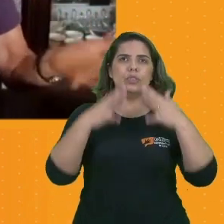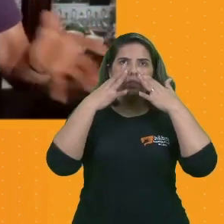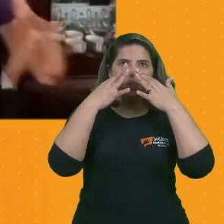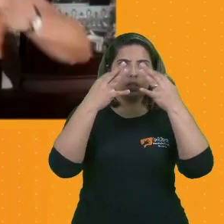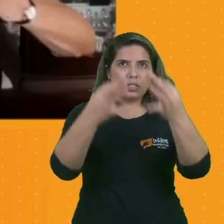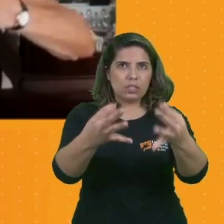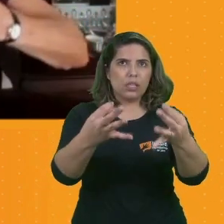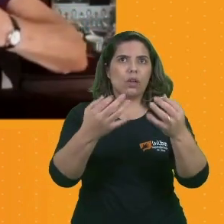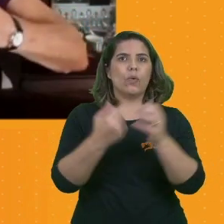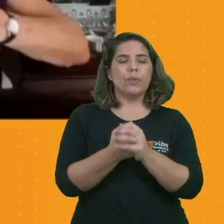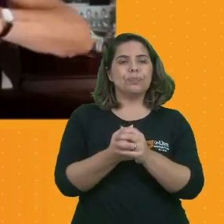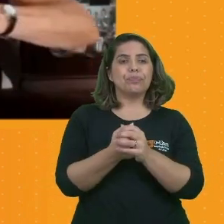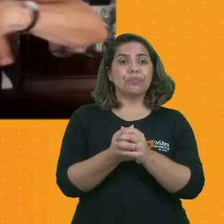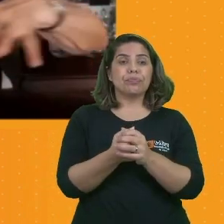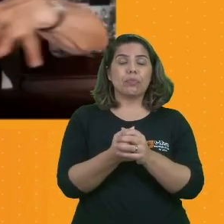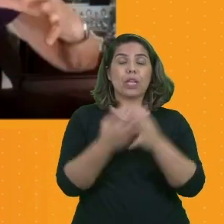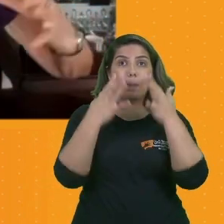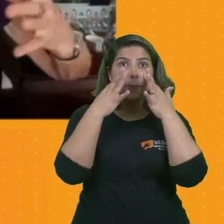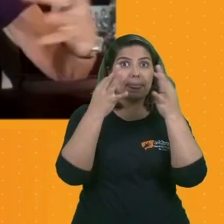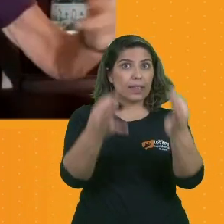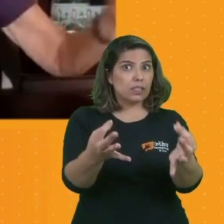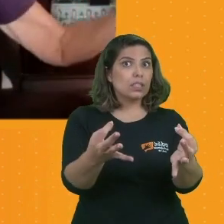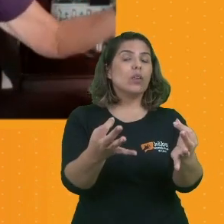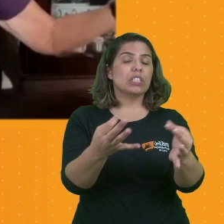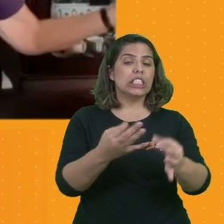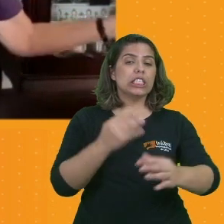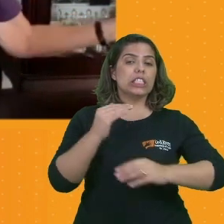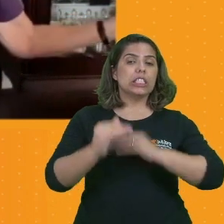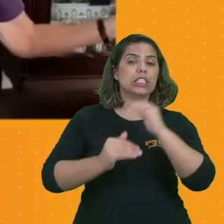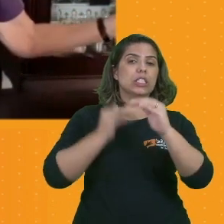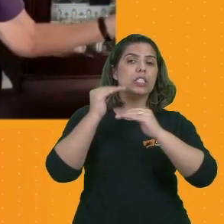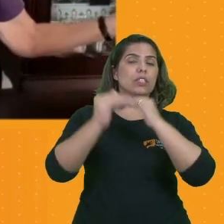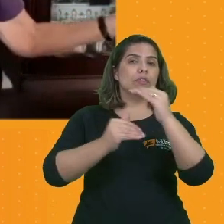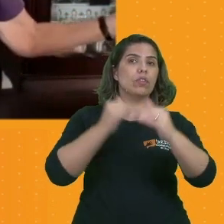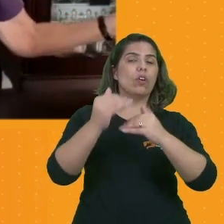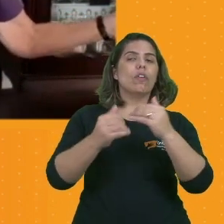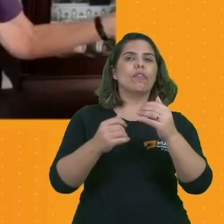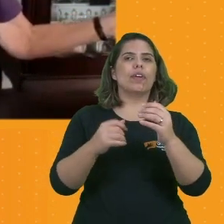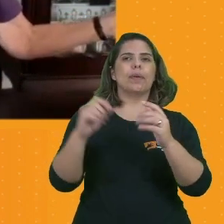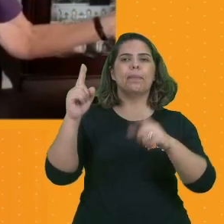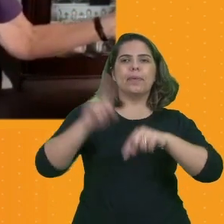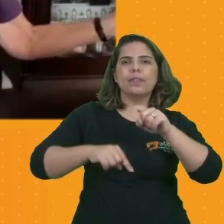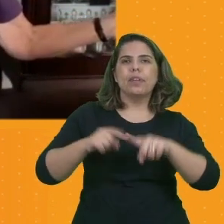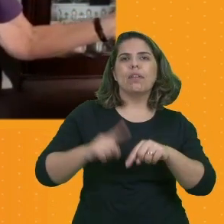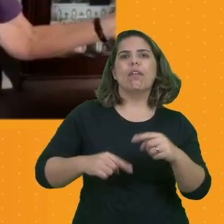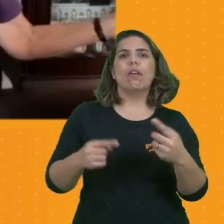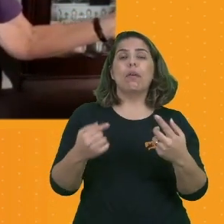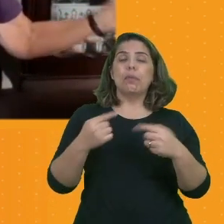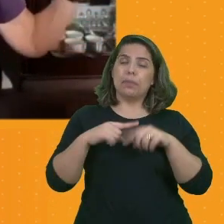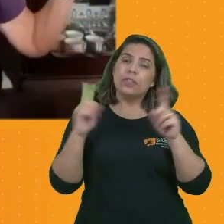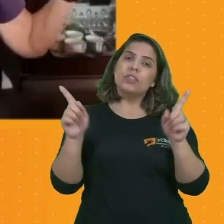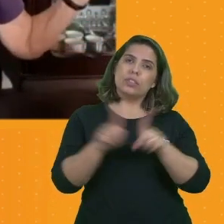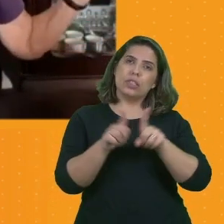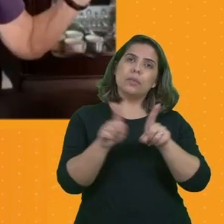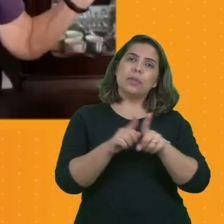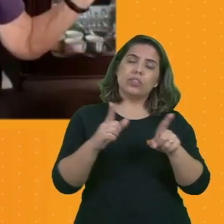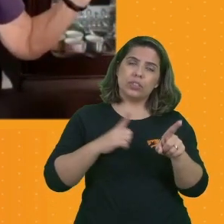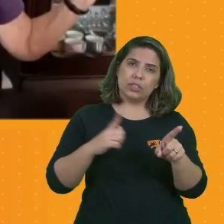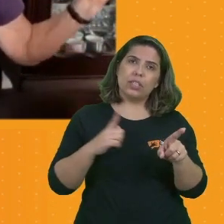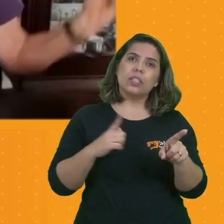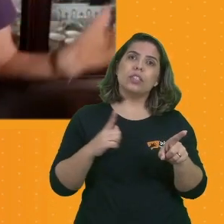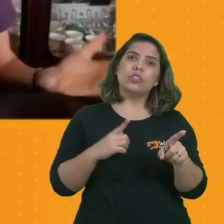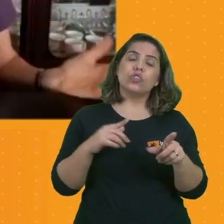atenção e uma atenção e se desenvolvem em obras mas que também esteja na